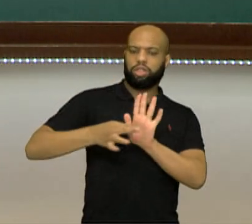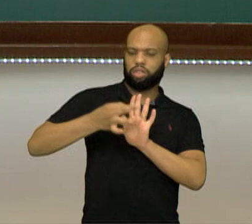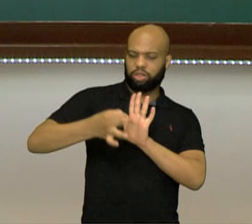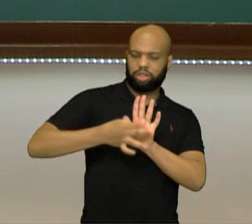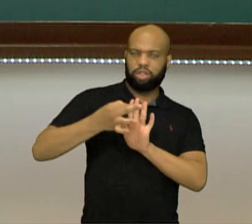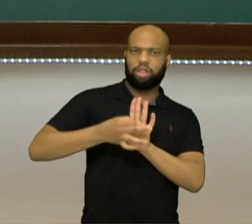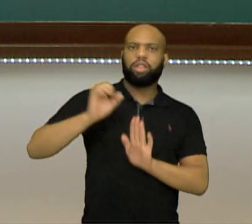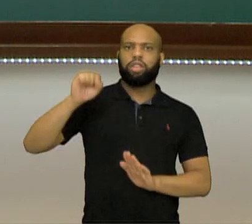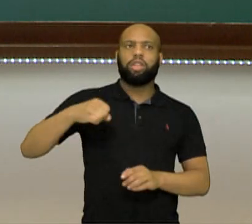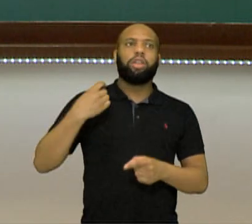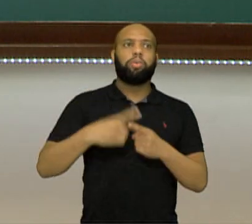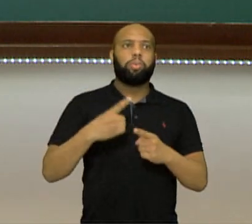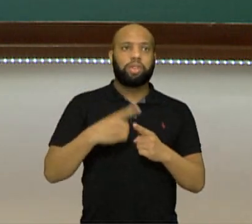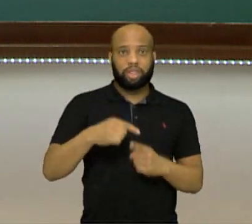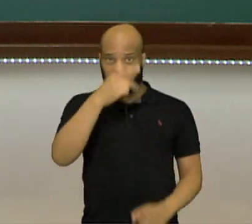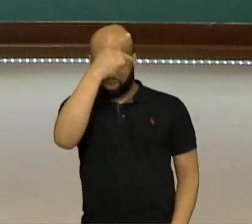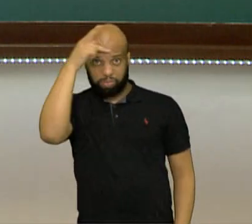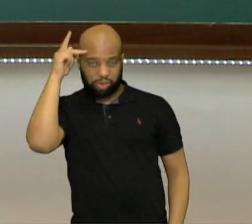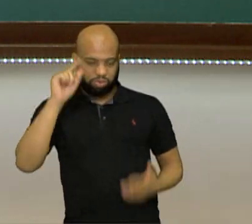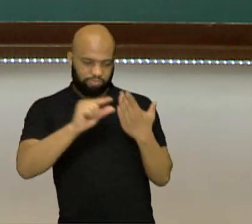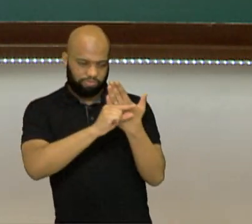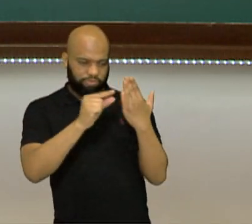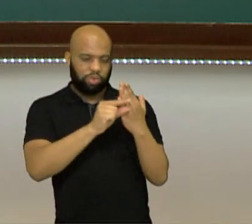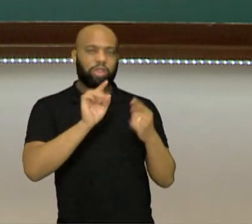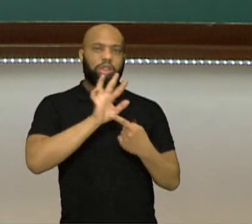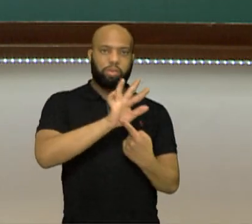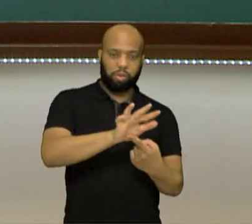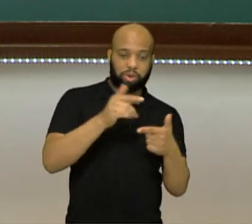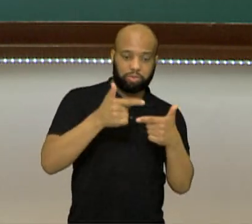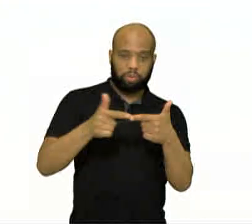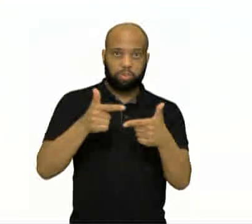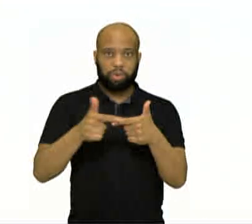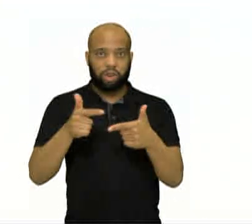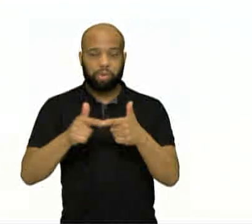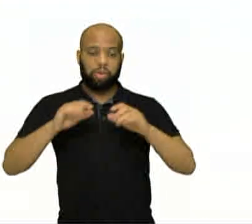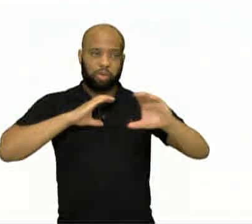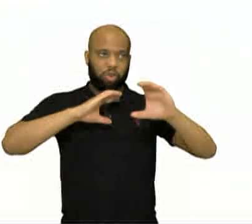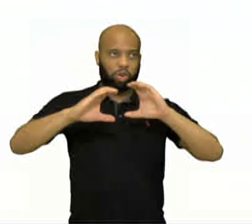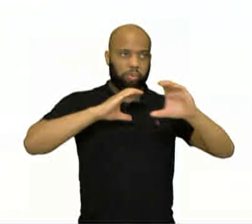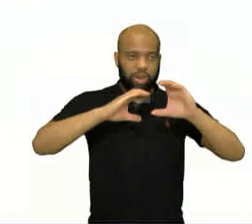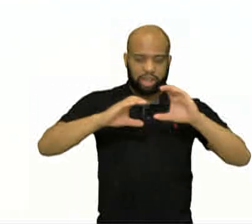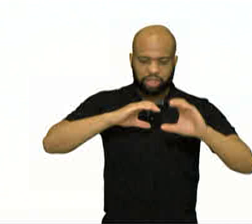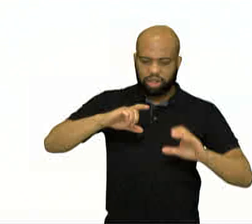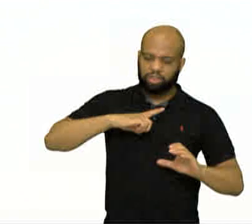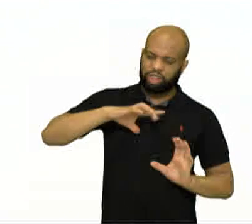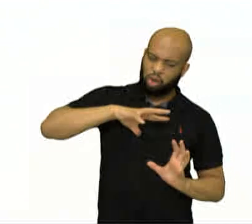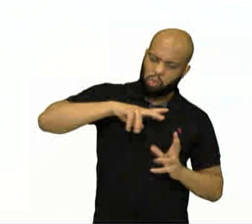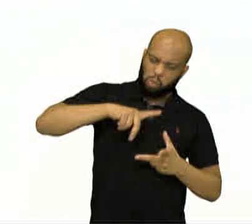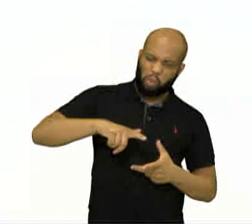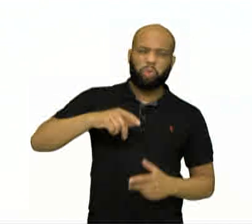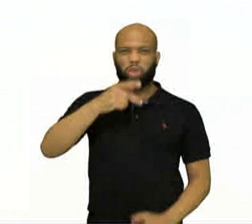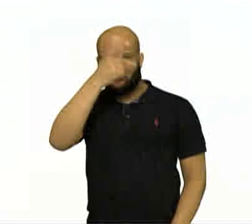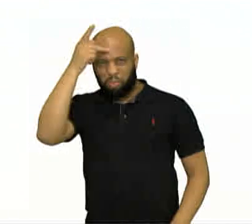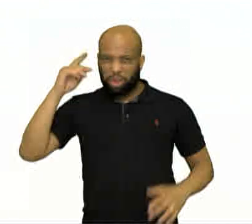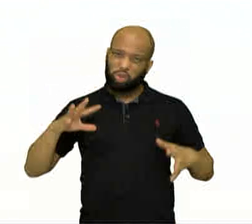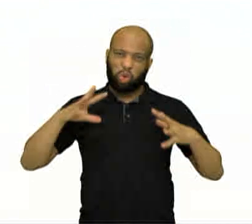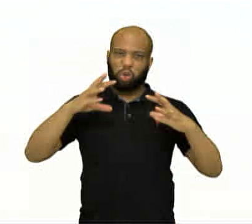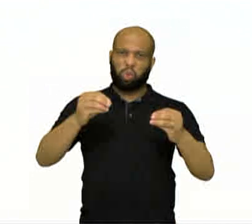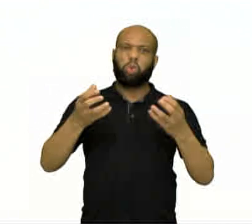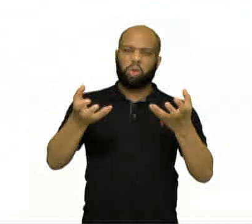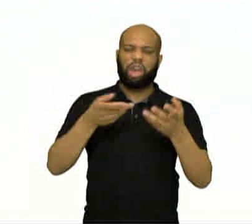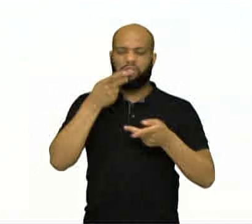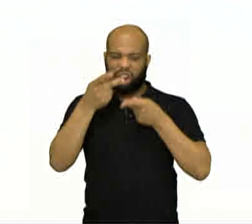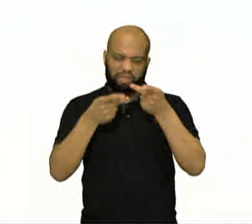argumentativo, porque nele a autora apresenta a problemática de que a nossa comunicação em um mundo cheio de barulhos nunca será boa se não nos tornarmos